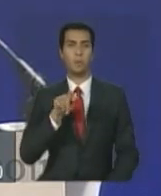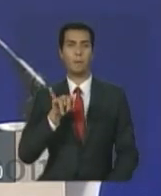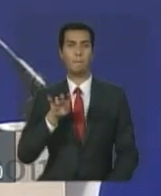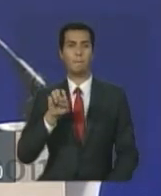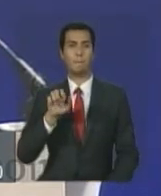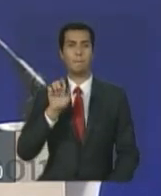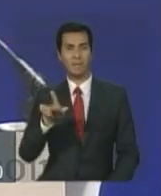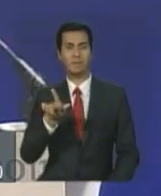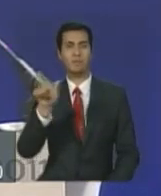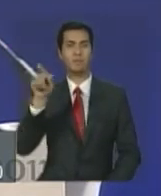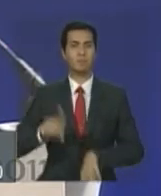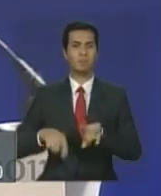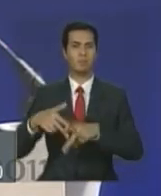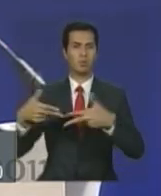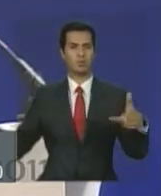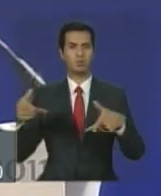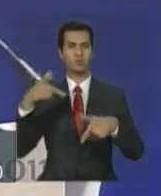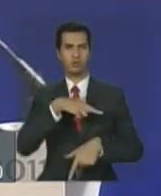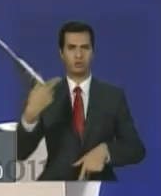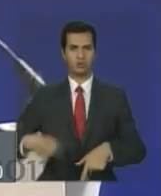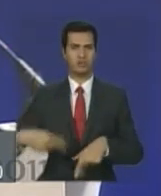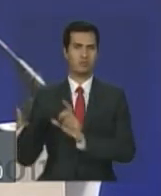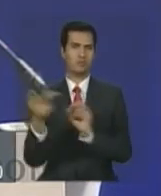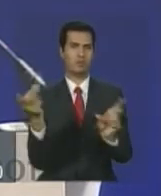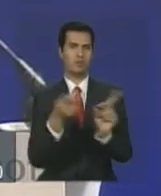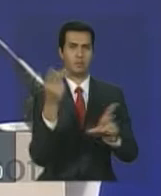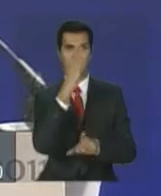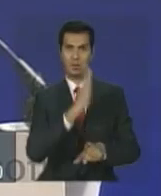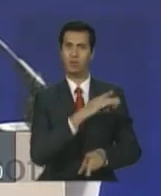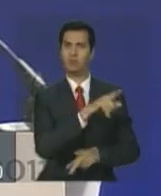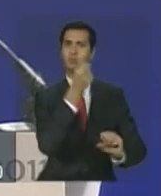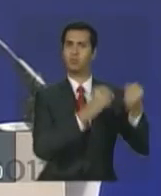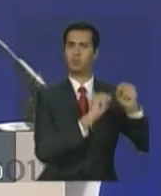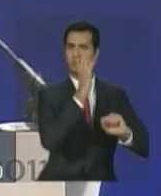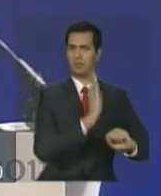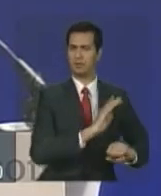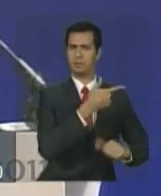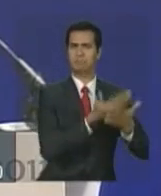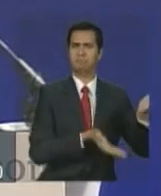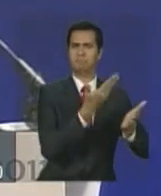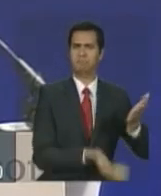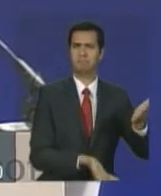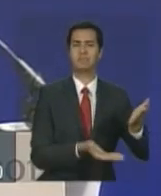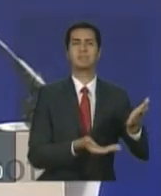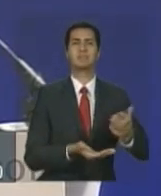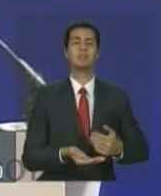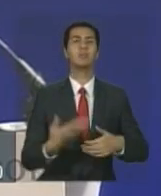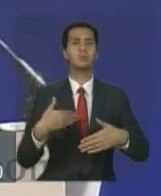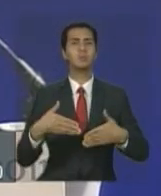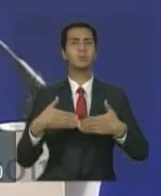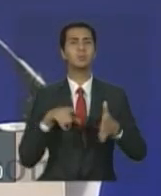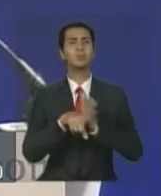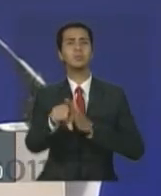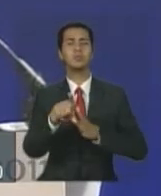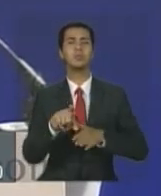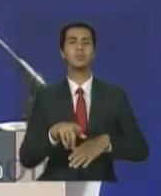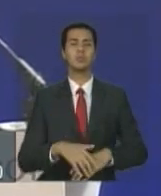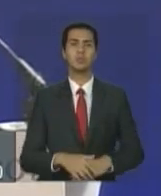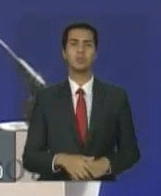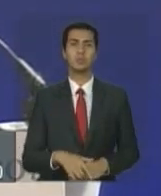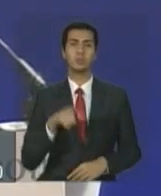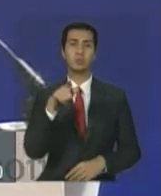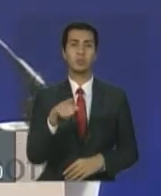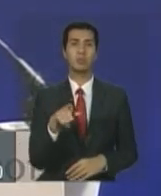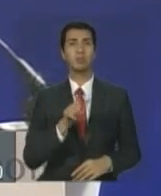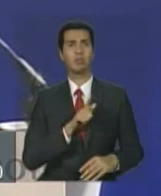produtos chineses, tem afetado a indústria brasileira. Eu gostaria de saber que garantias a